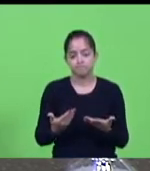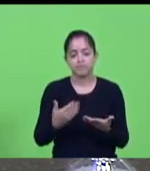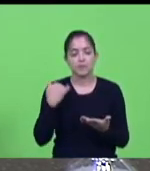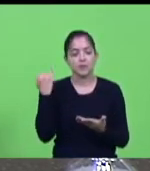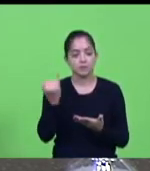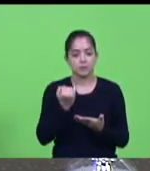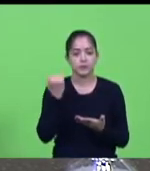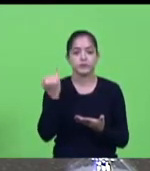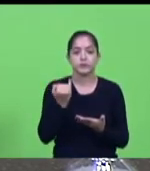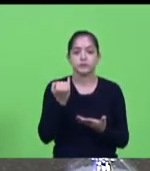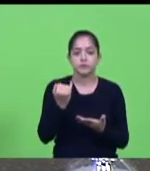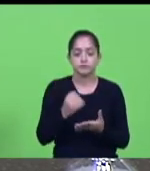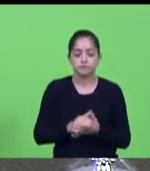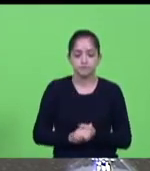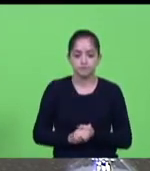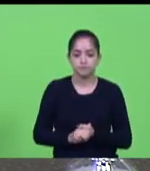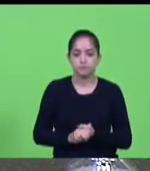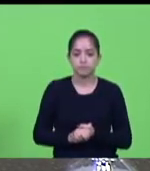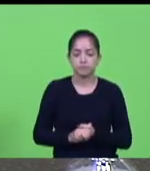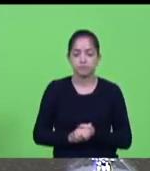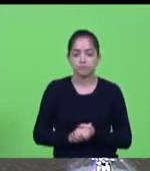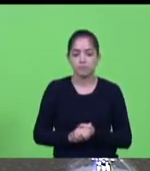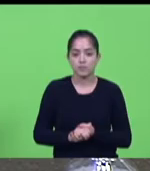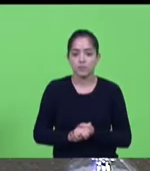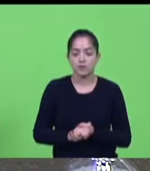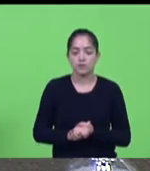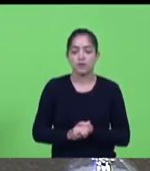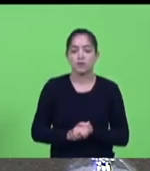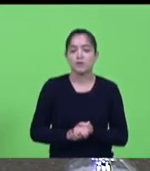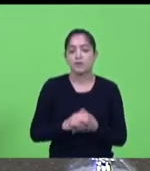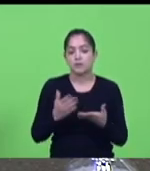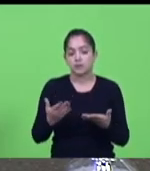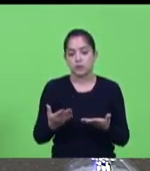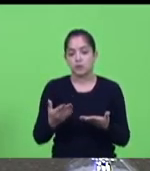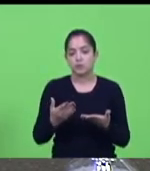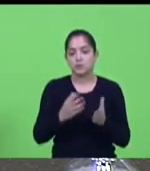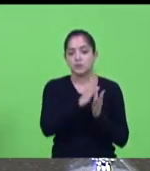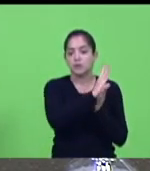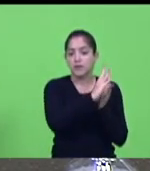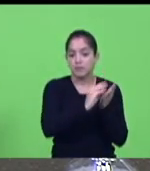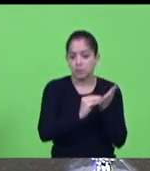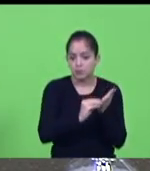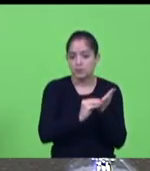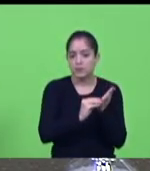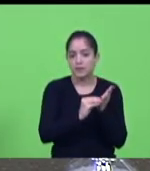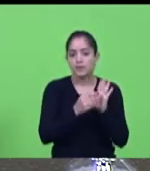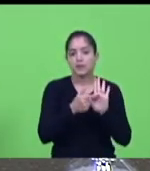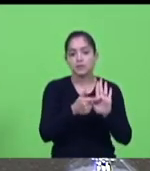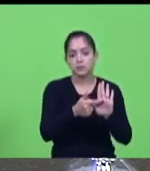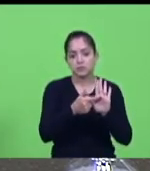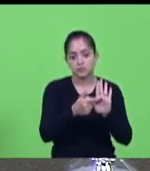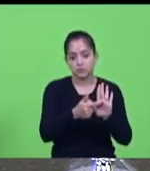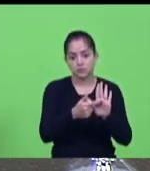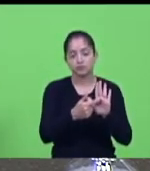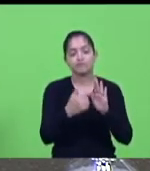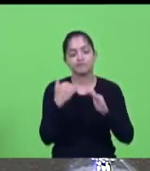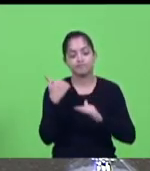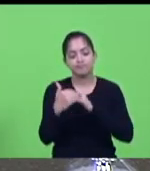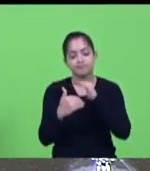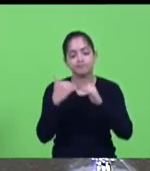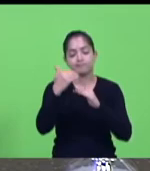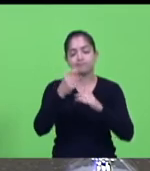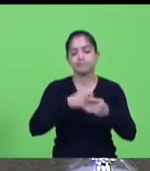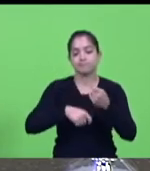fundamental. Ademais, nosso Estado é modelo justamente por conciliar desenvolvimento